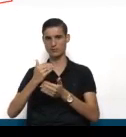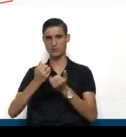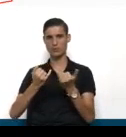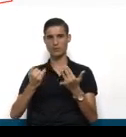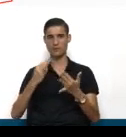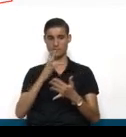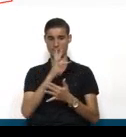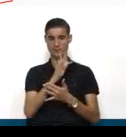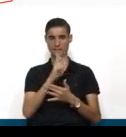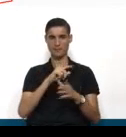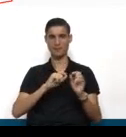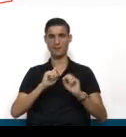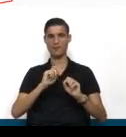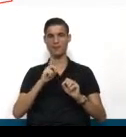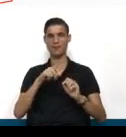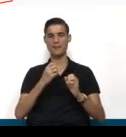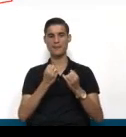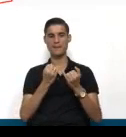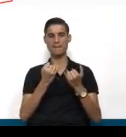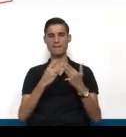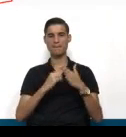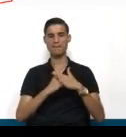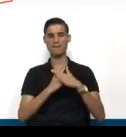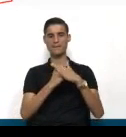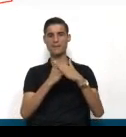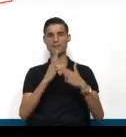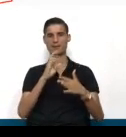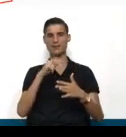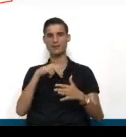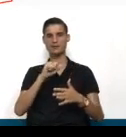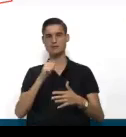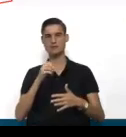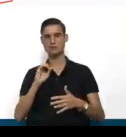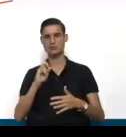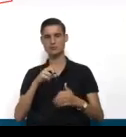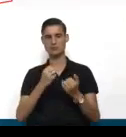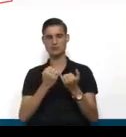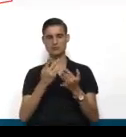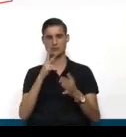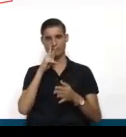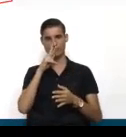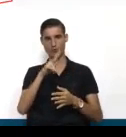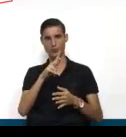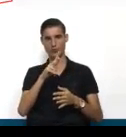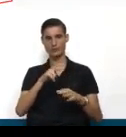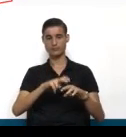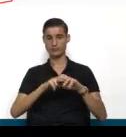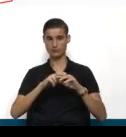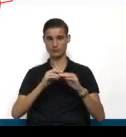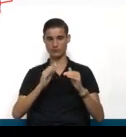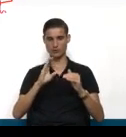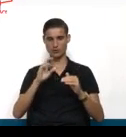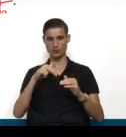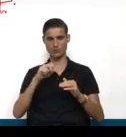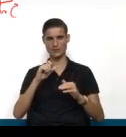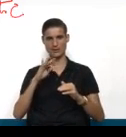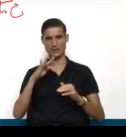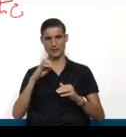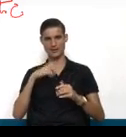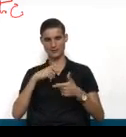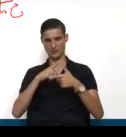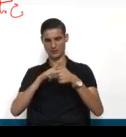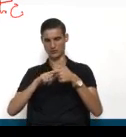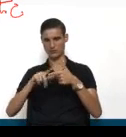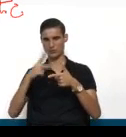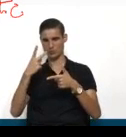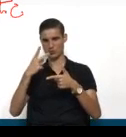é o T? O T é minha tensão. Essa constante que está sendo dividida, ela vai ser a densidade da corda,